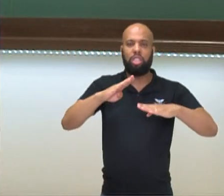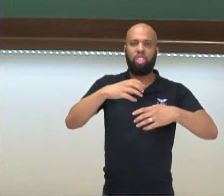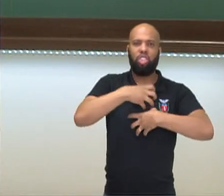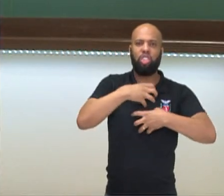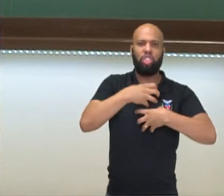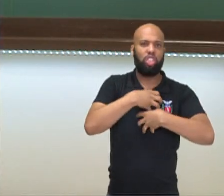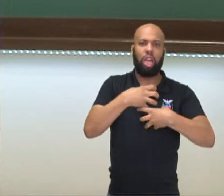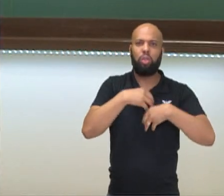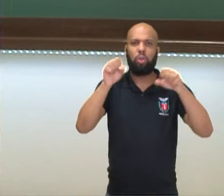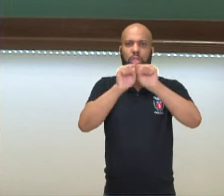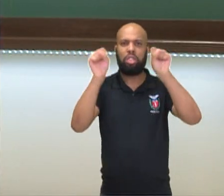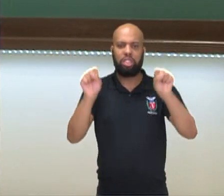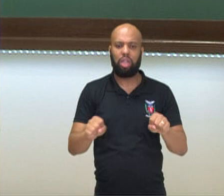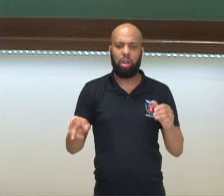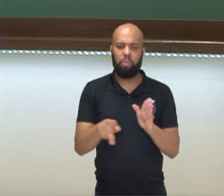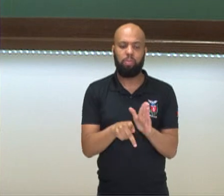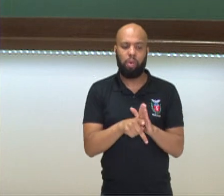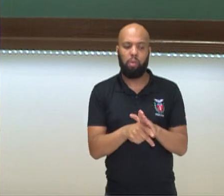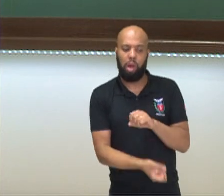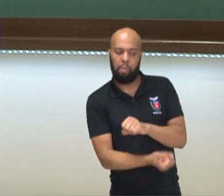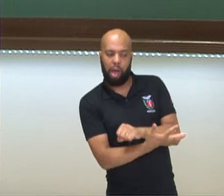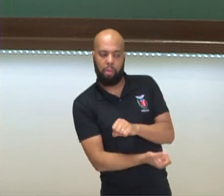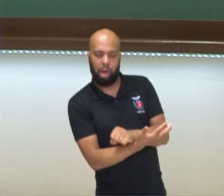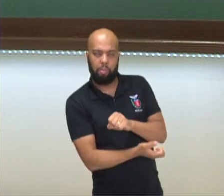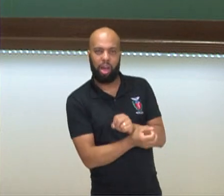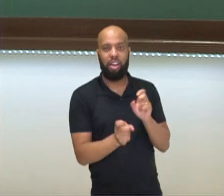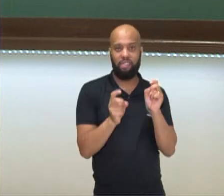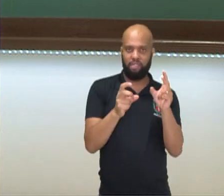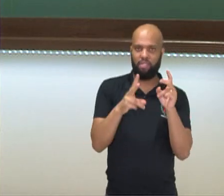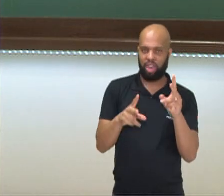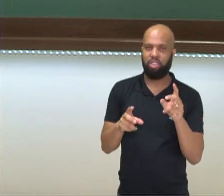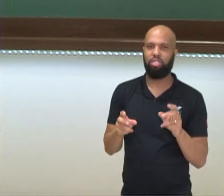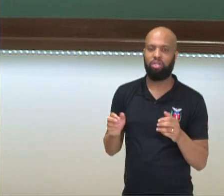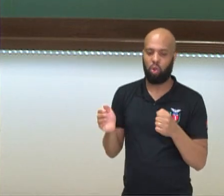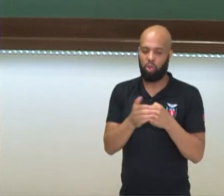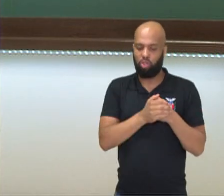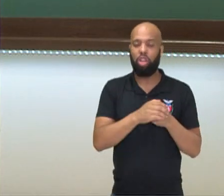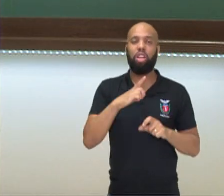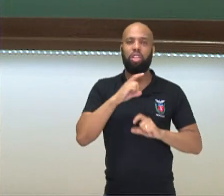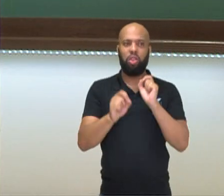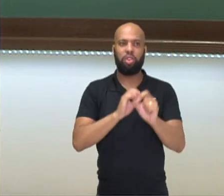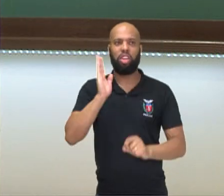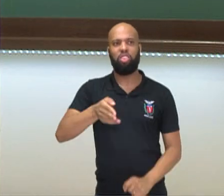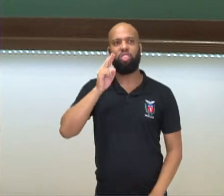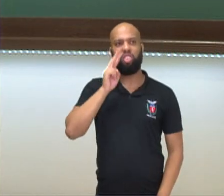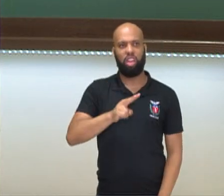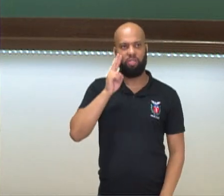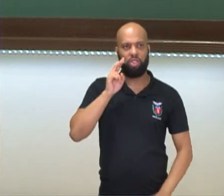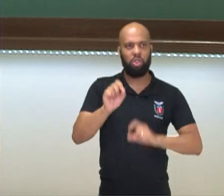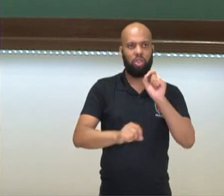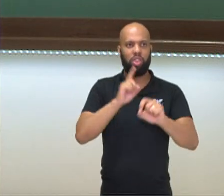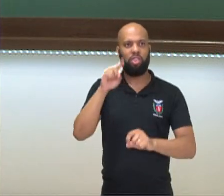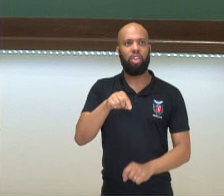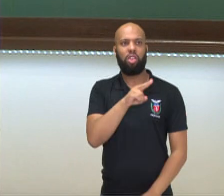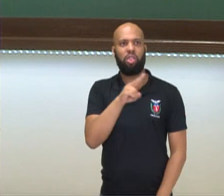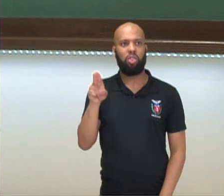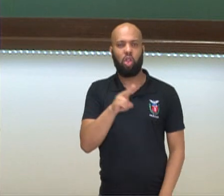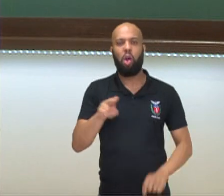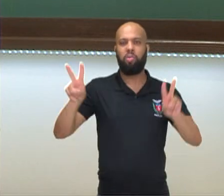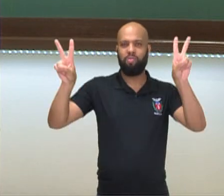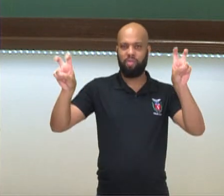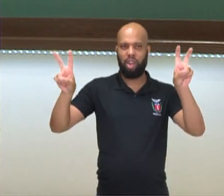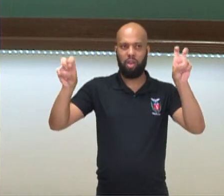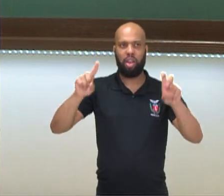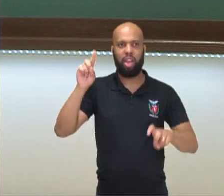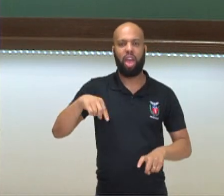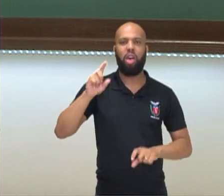tanto quanto de contrabando. Um deles é um termo que a gente já ouviu falar, que é o chamado Santinho